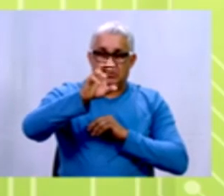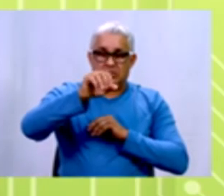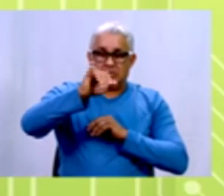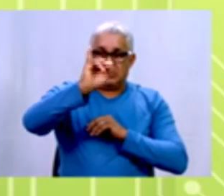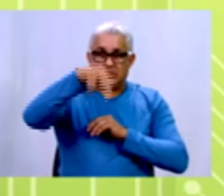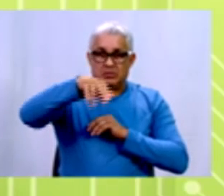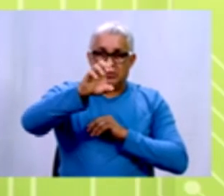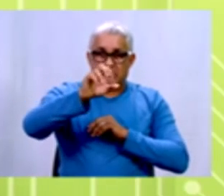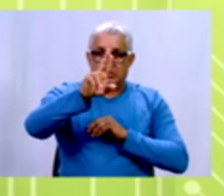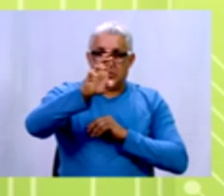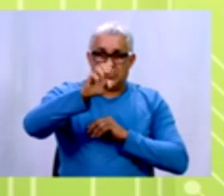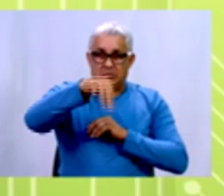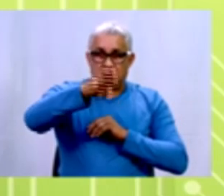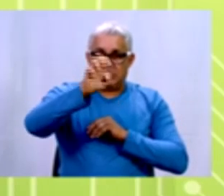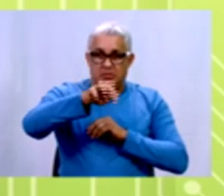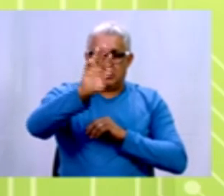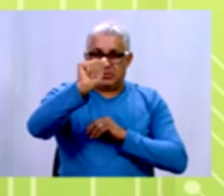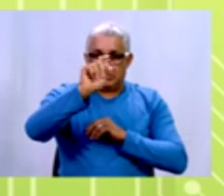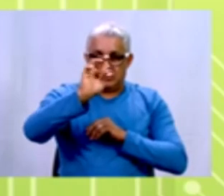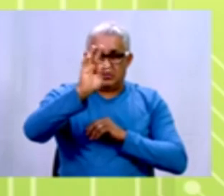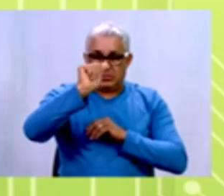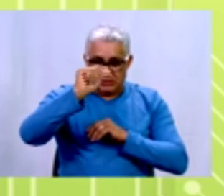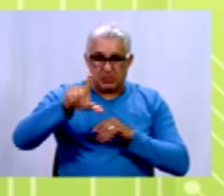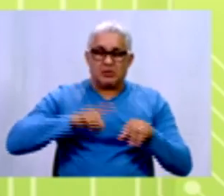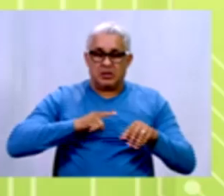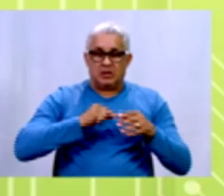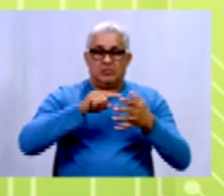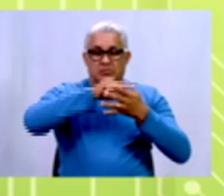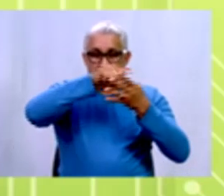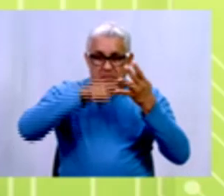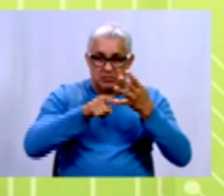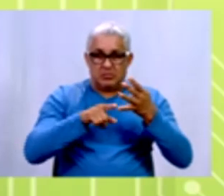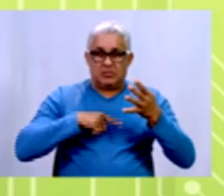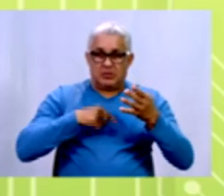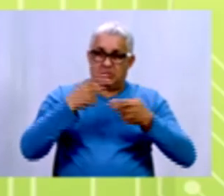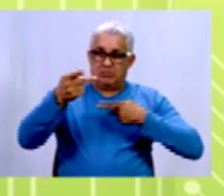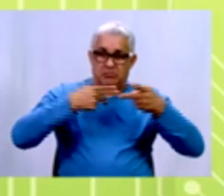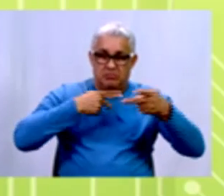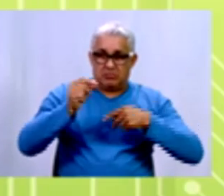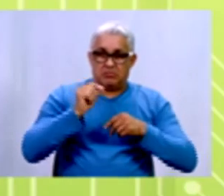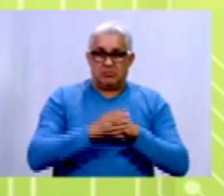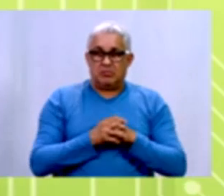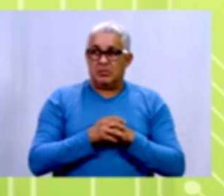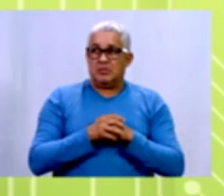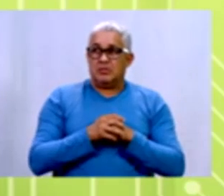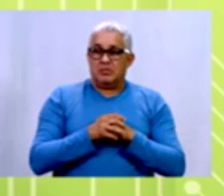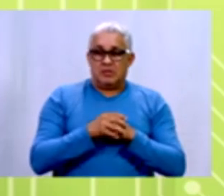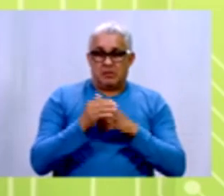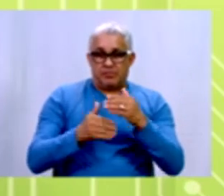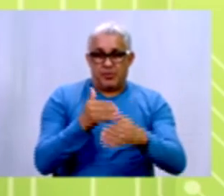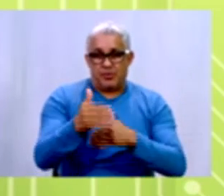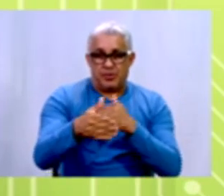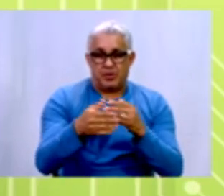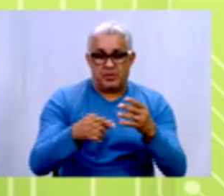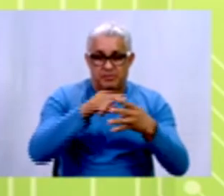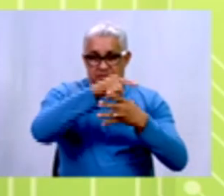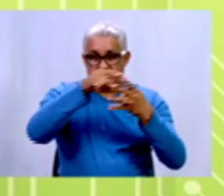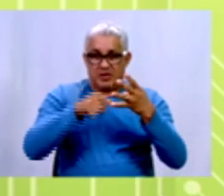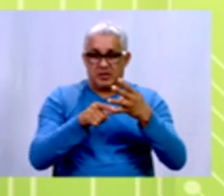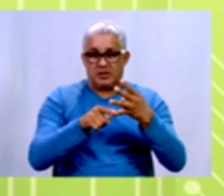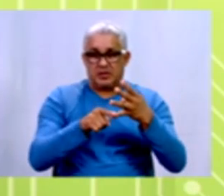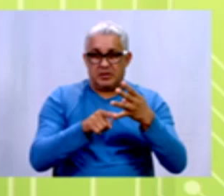as 4 fases, mas o projeto ele era conduzido percorrendo essas 4 fases